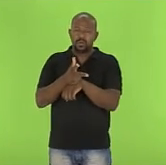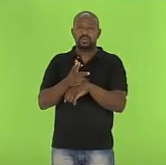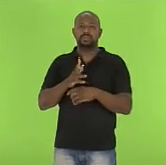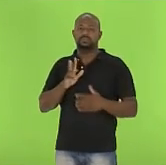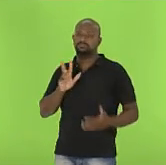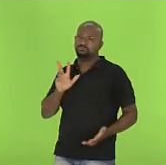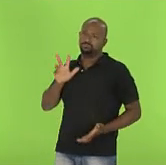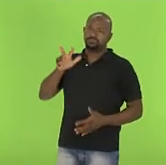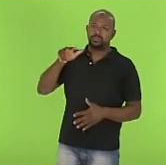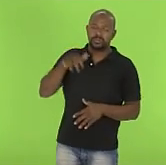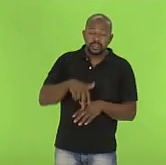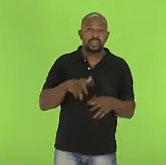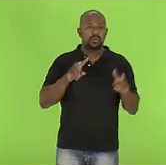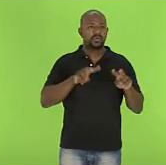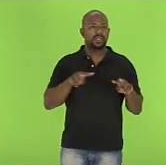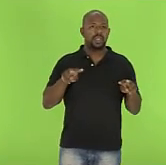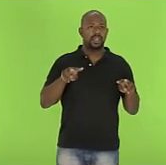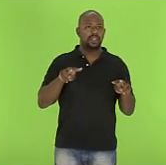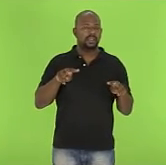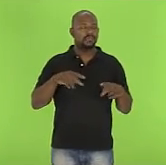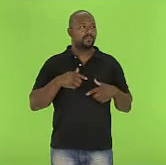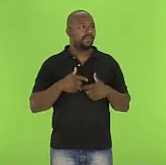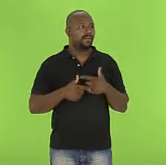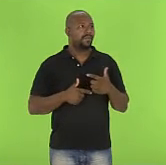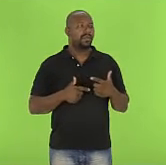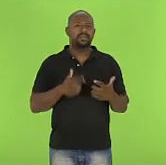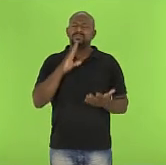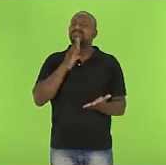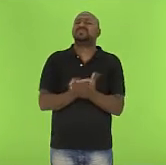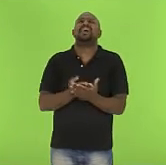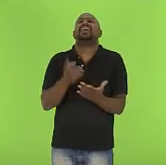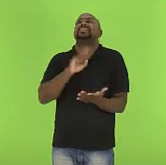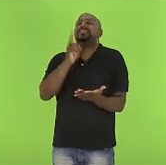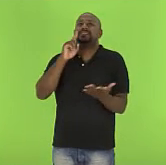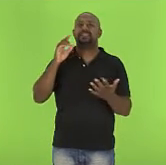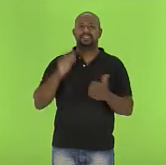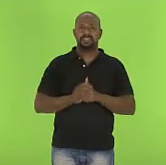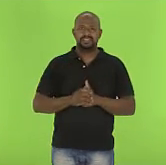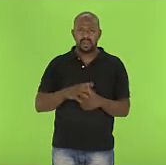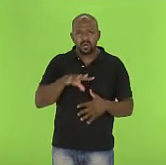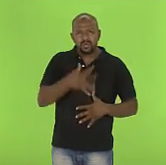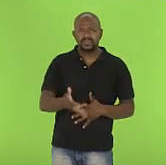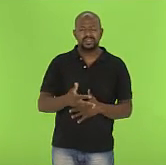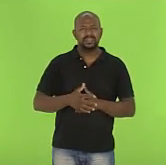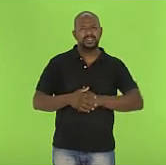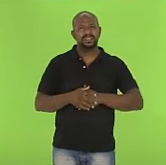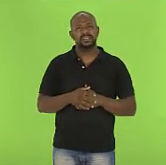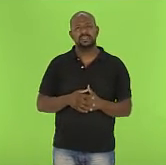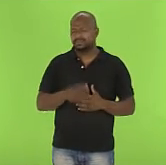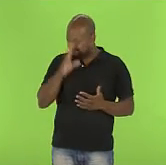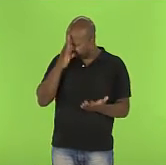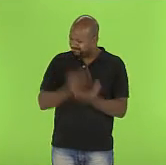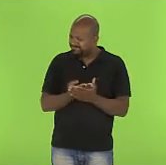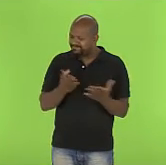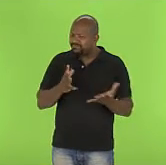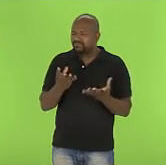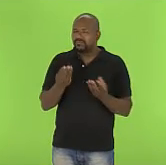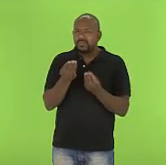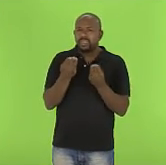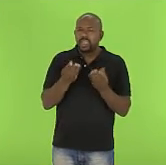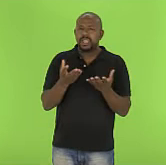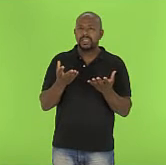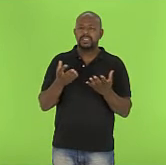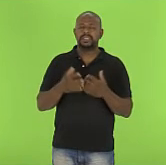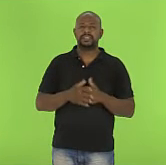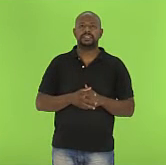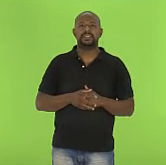filmou isso, quando eu subi no set e eu olhei o que a gente estava fazendo, eu não acreditei na ousadia. Eu não acreditei